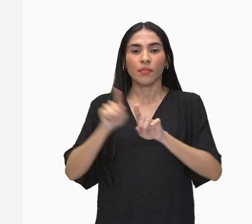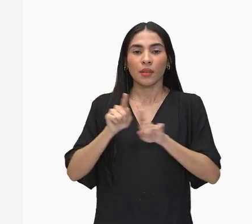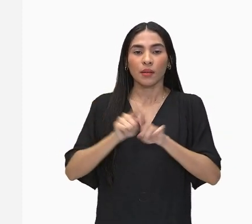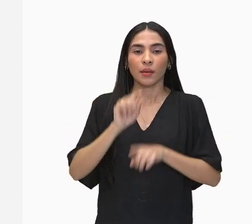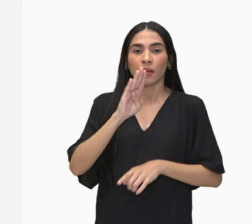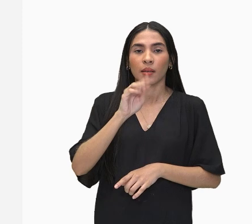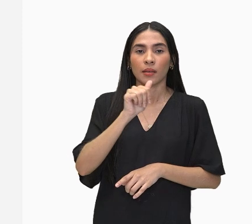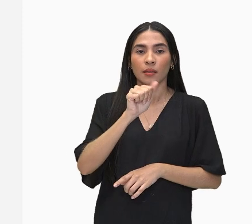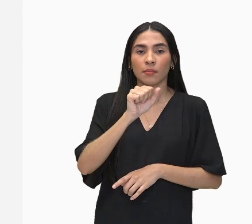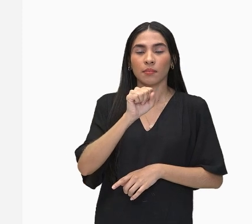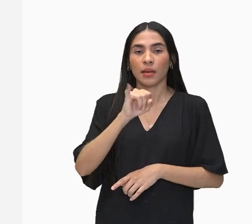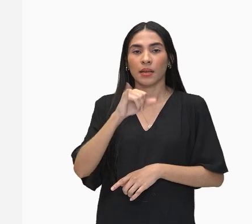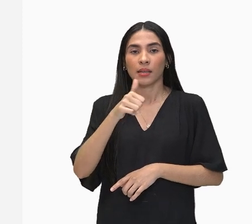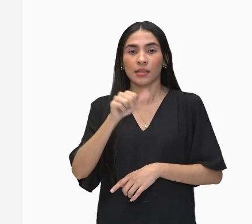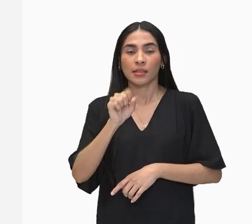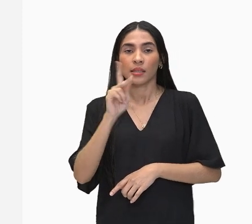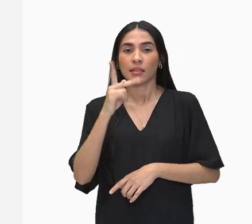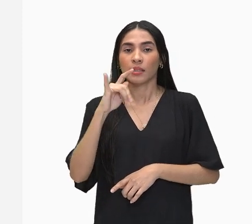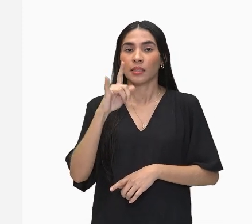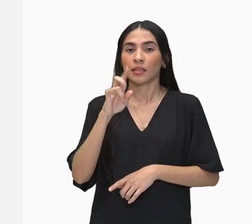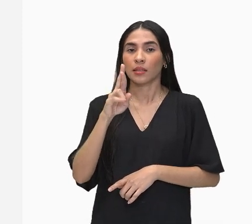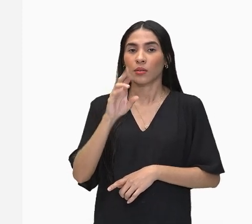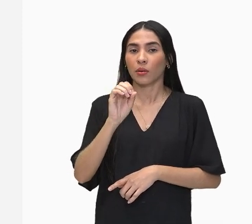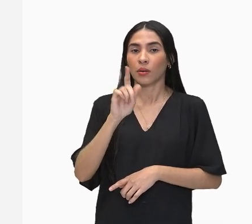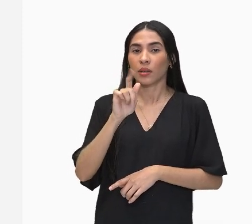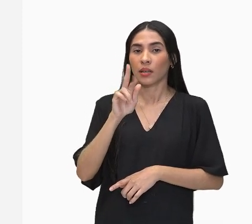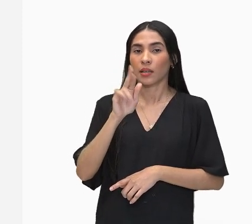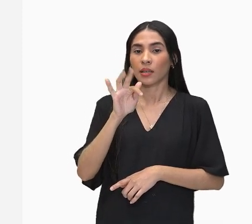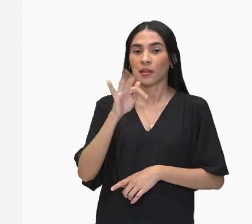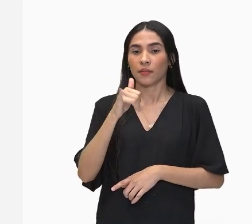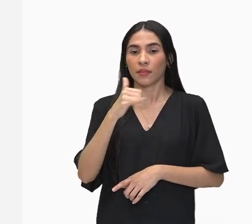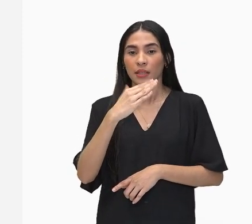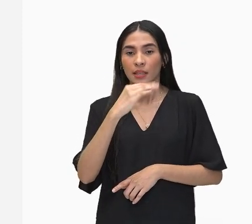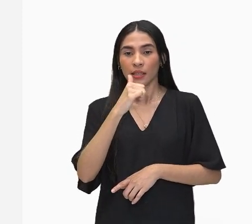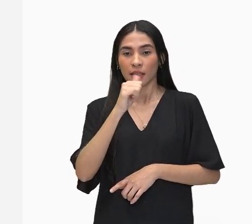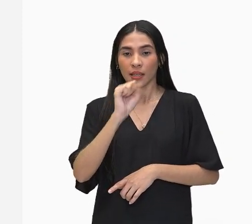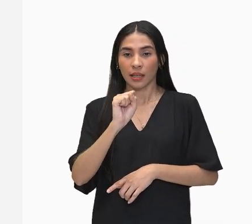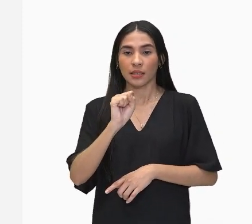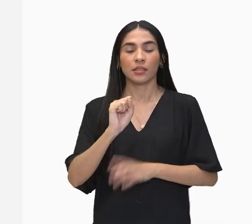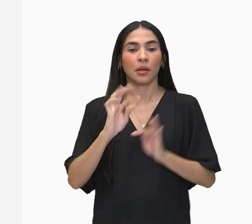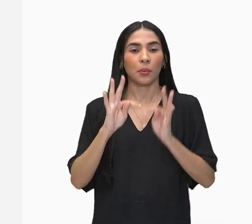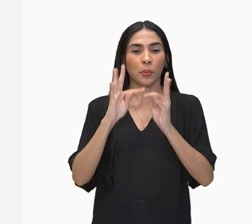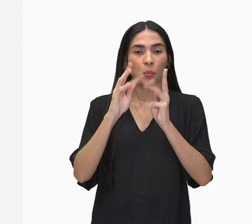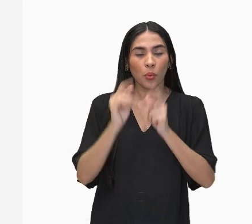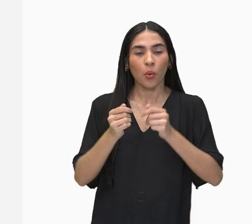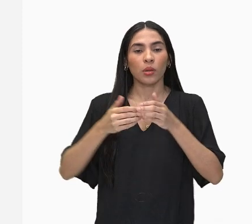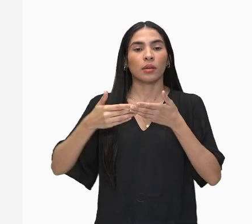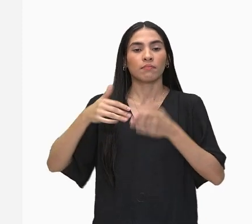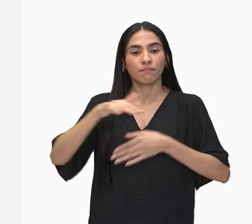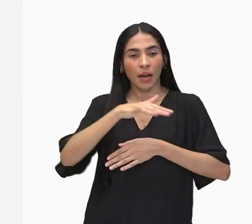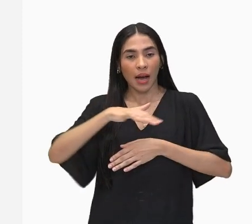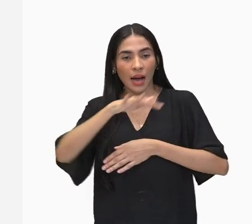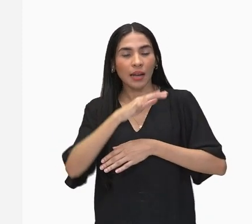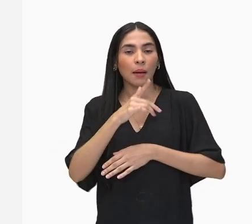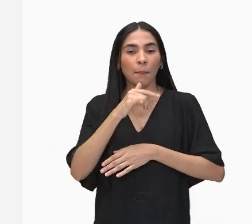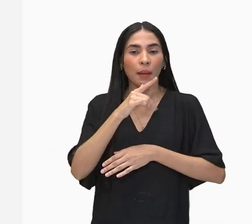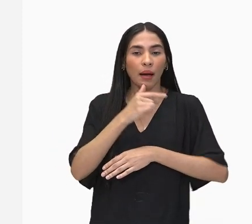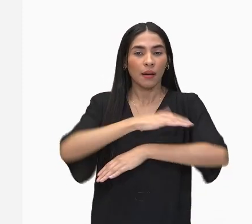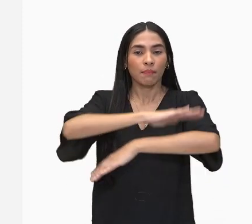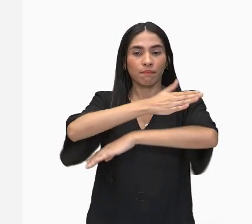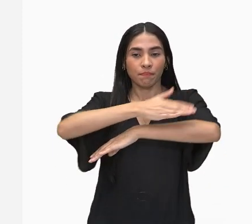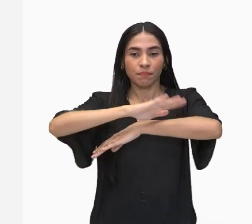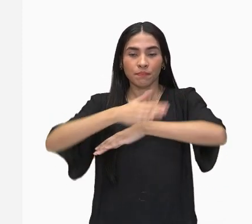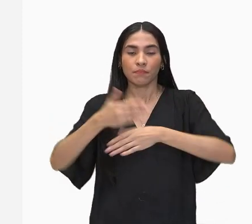bacias hidrográficas, né, do nosso país, né, envolvendo, né, toda a rede fluvial aí, os nossos rios que